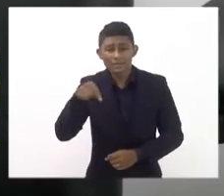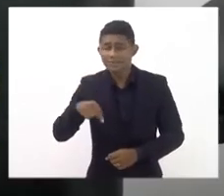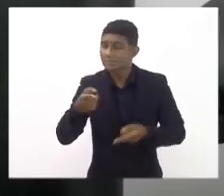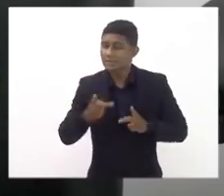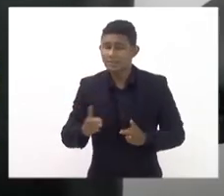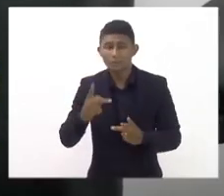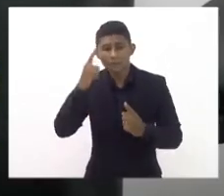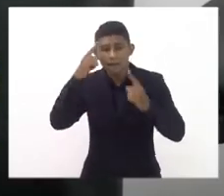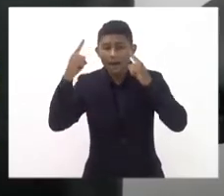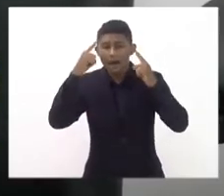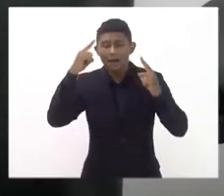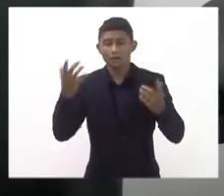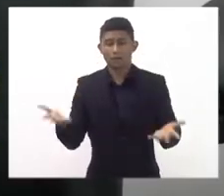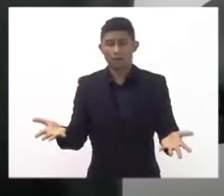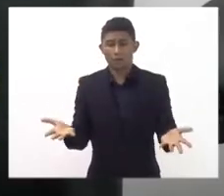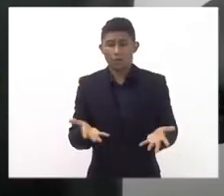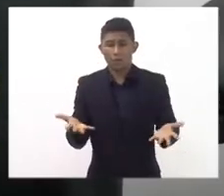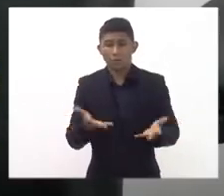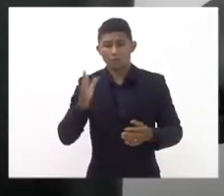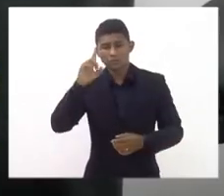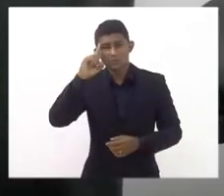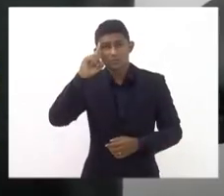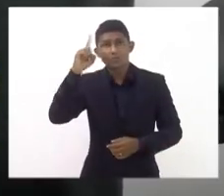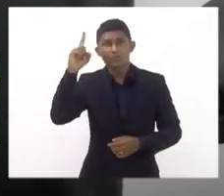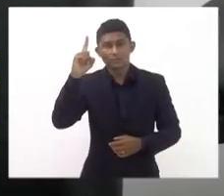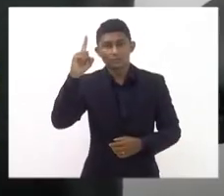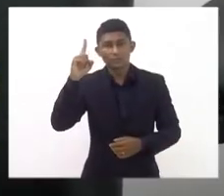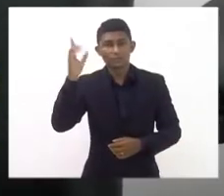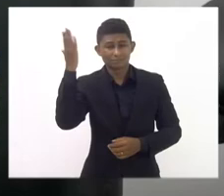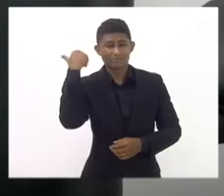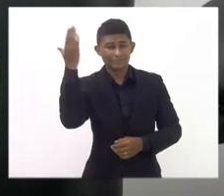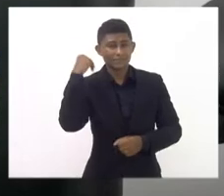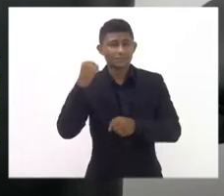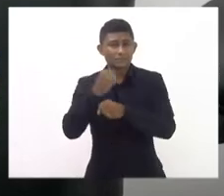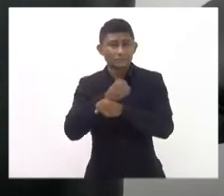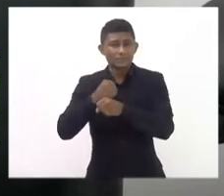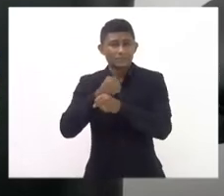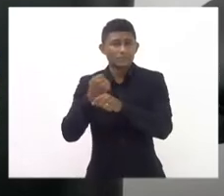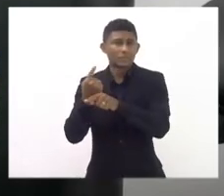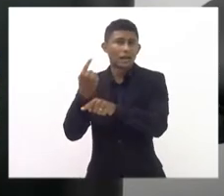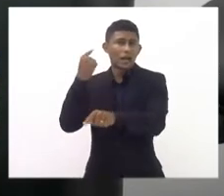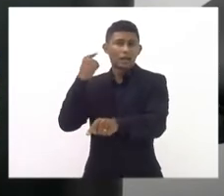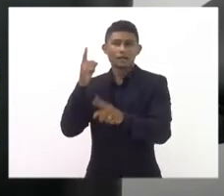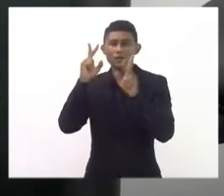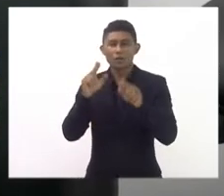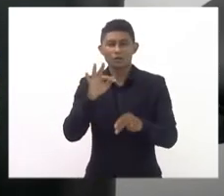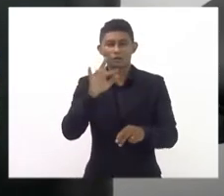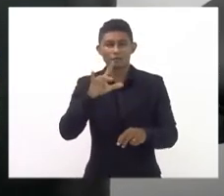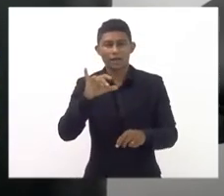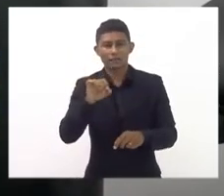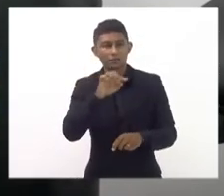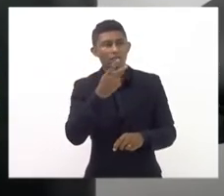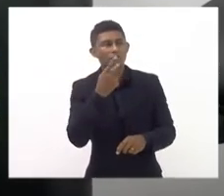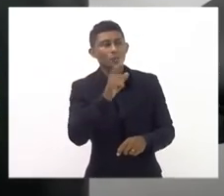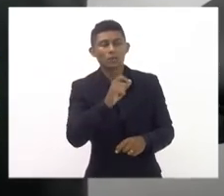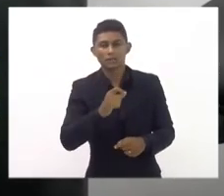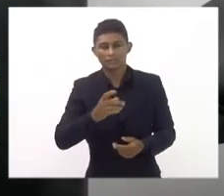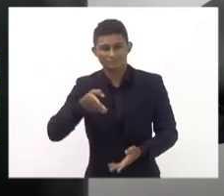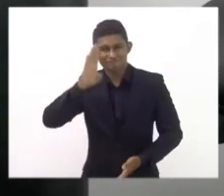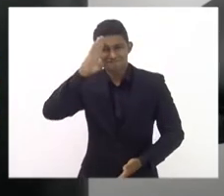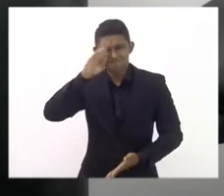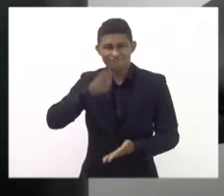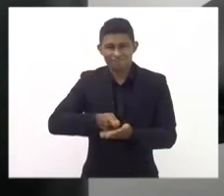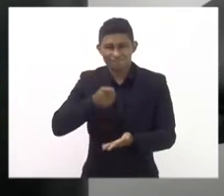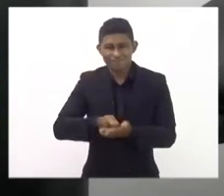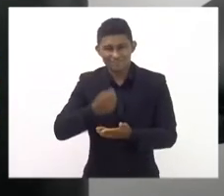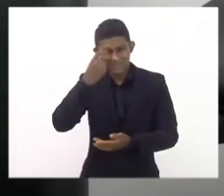relembrando. Hoje, no dia que há anos atrás foi dito, como o Flávio Serafini colocou, a ditadura militar fascista